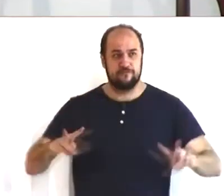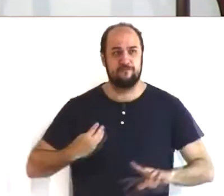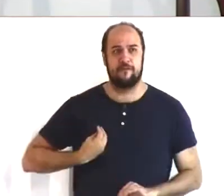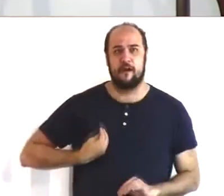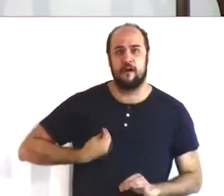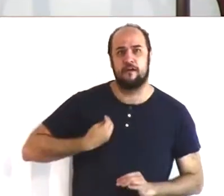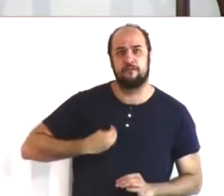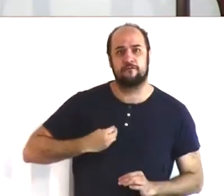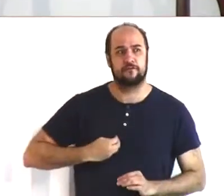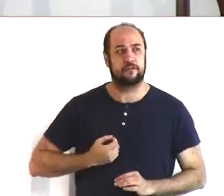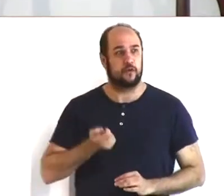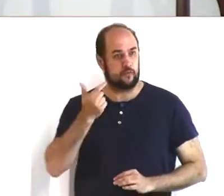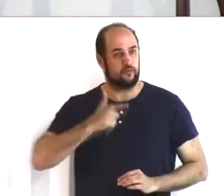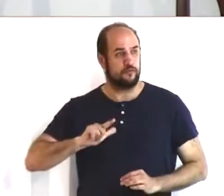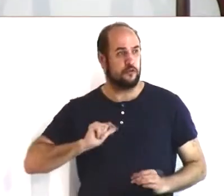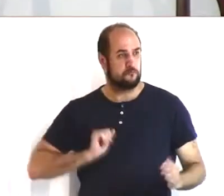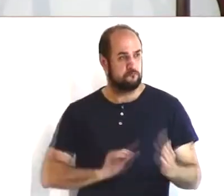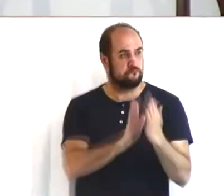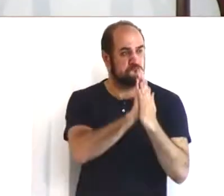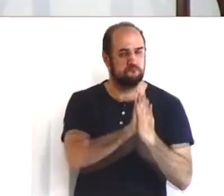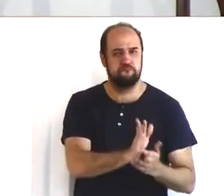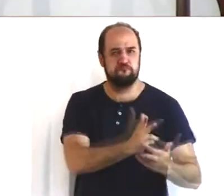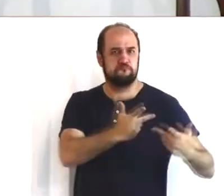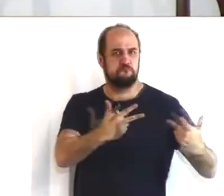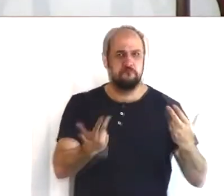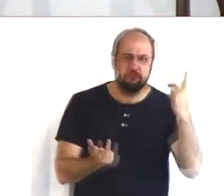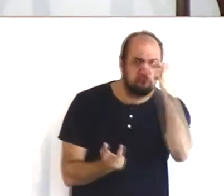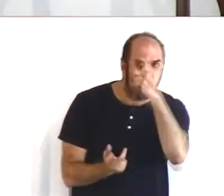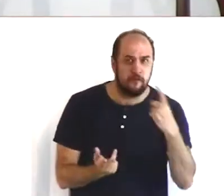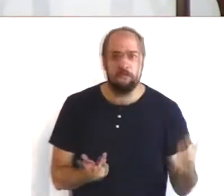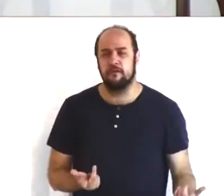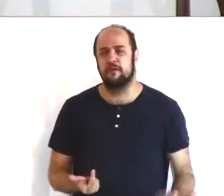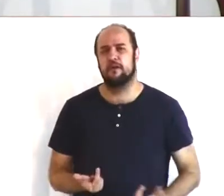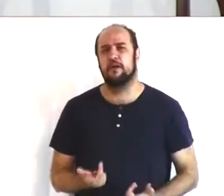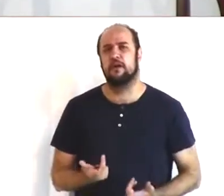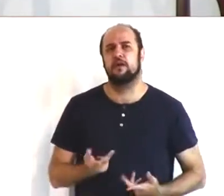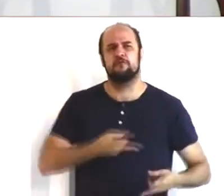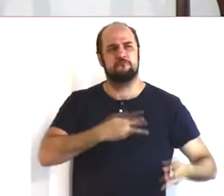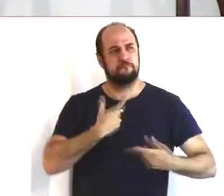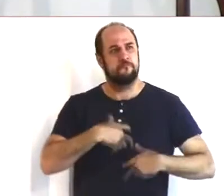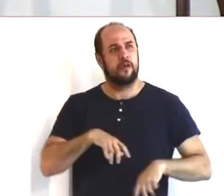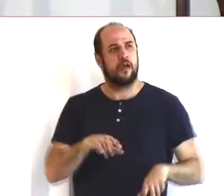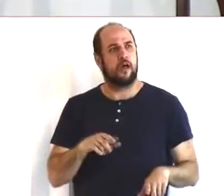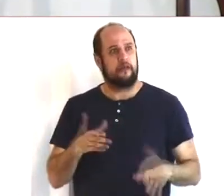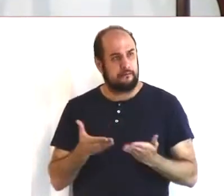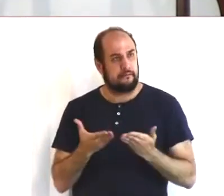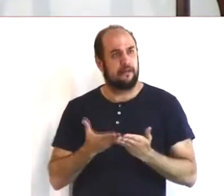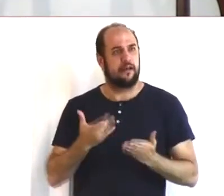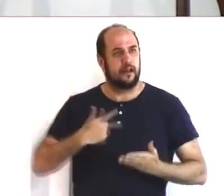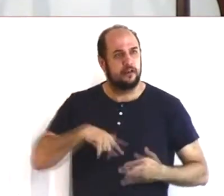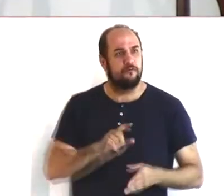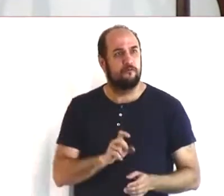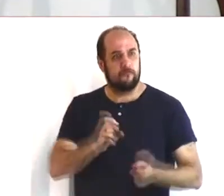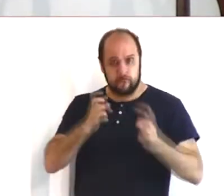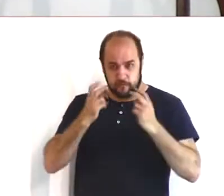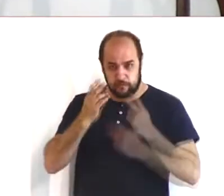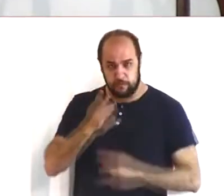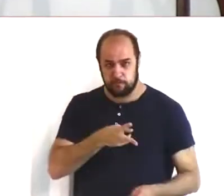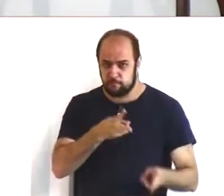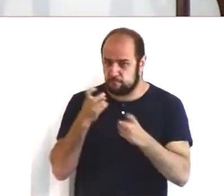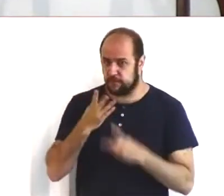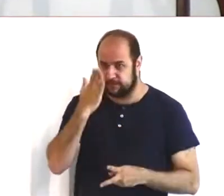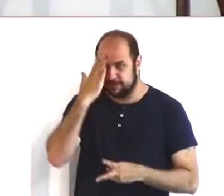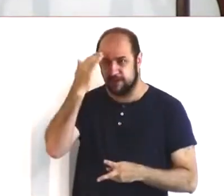ter uma reação adequada às adversidades. O cristianismo permite uma percepção sábia das situações que